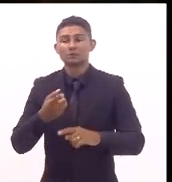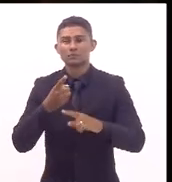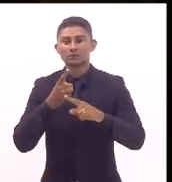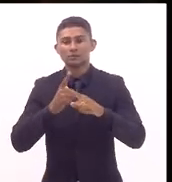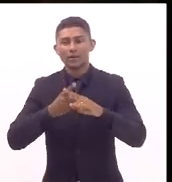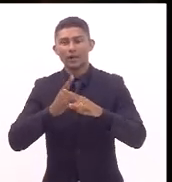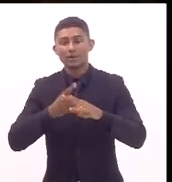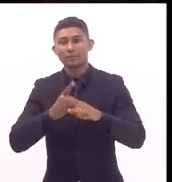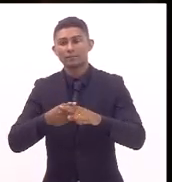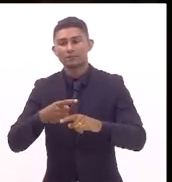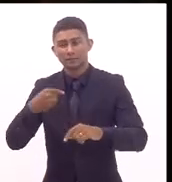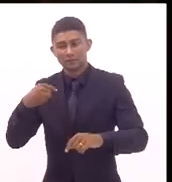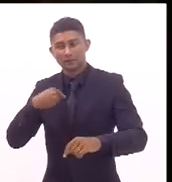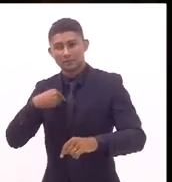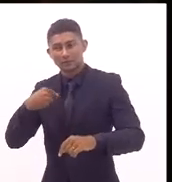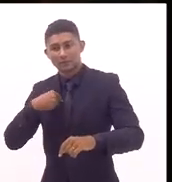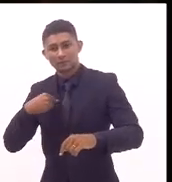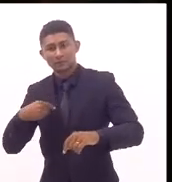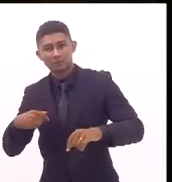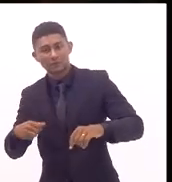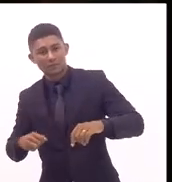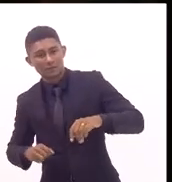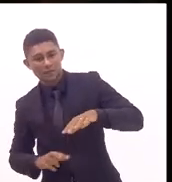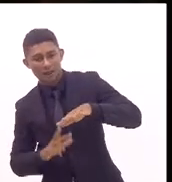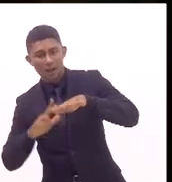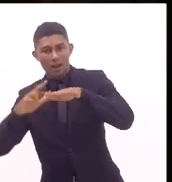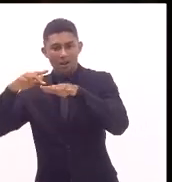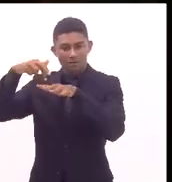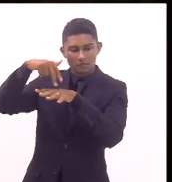de ser a outra eu ainda estou falando